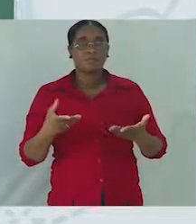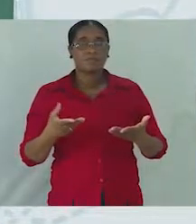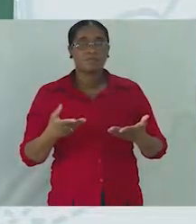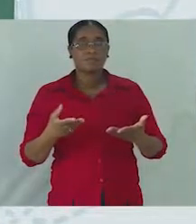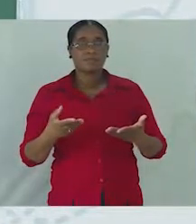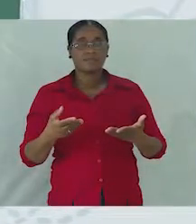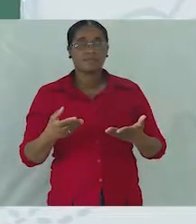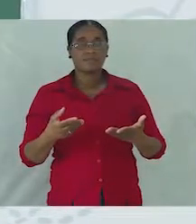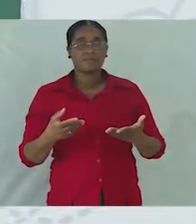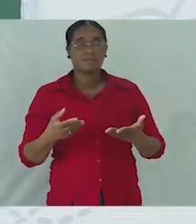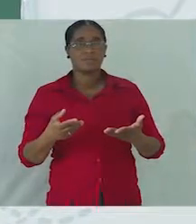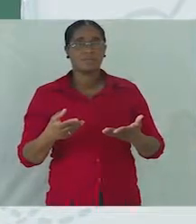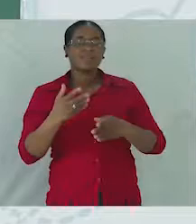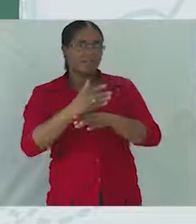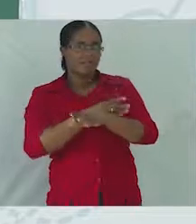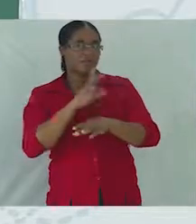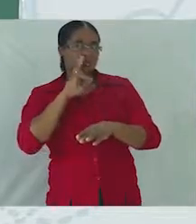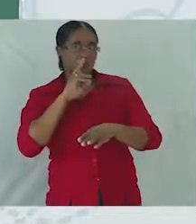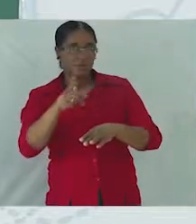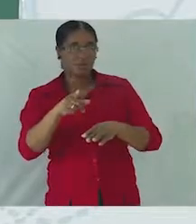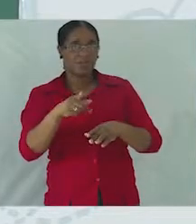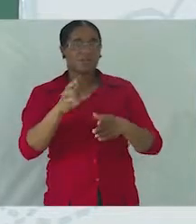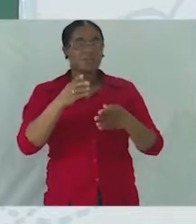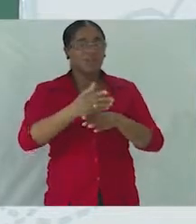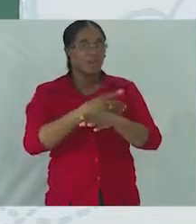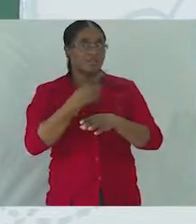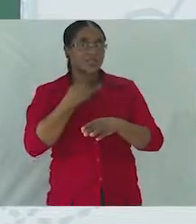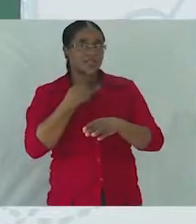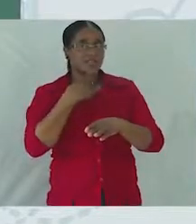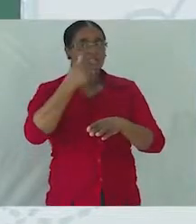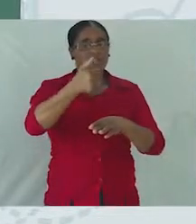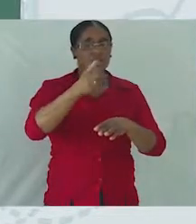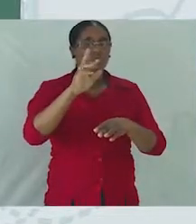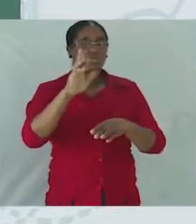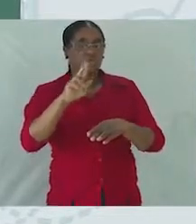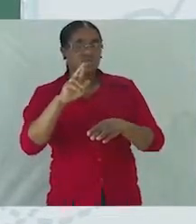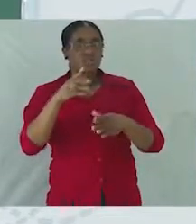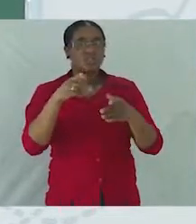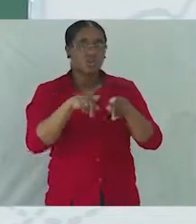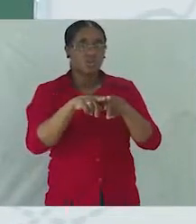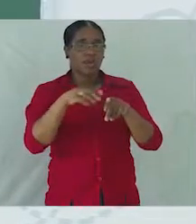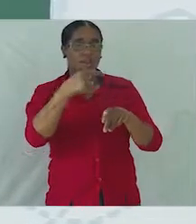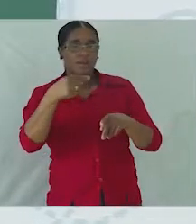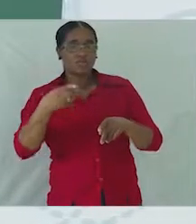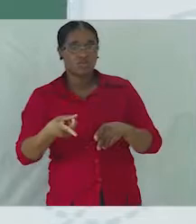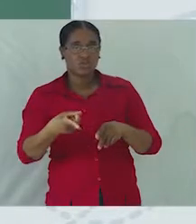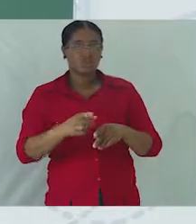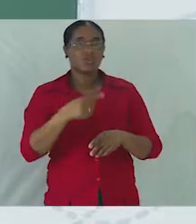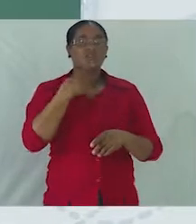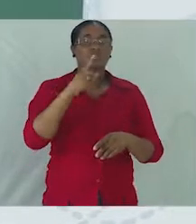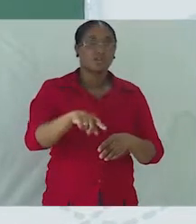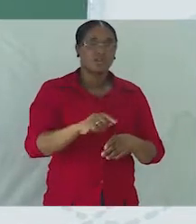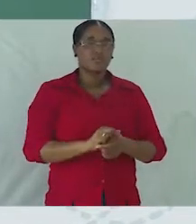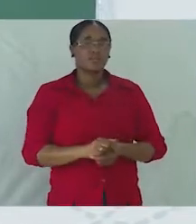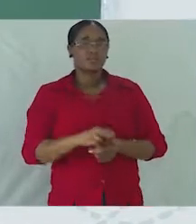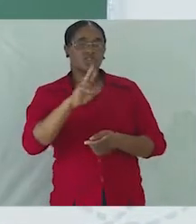Não, eu vou dar um passo antes para vocês poderem entender. 5x é igual a menos 9. Aqui, novamente,